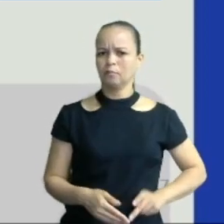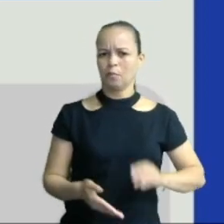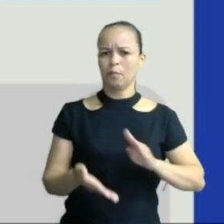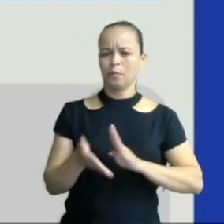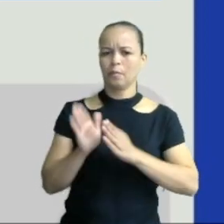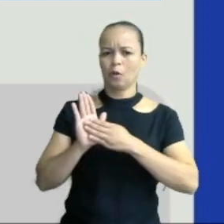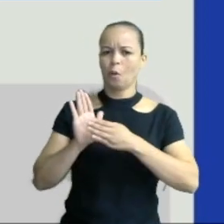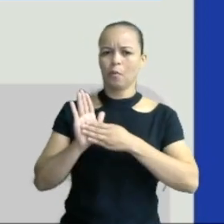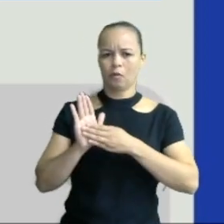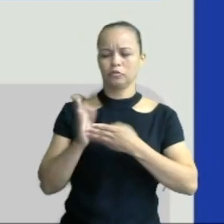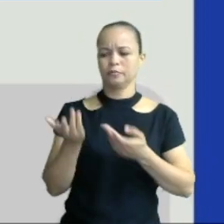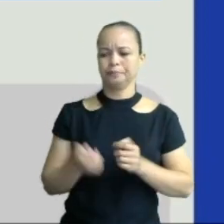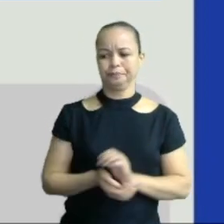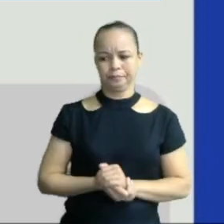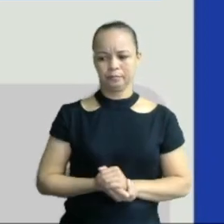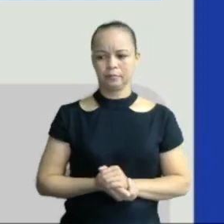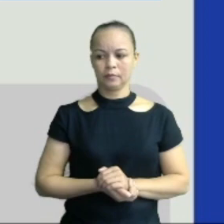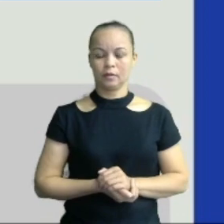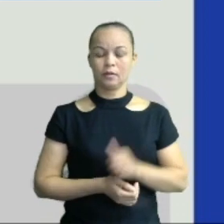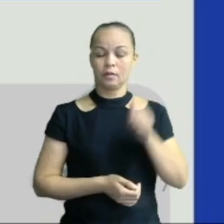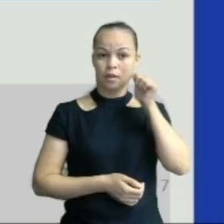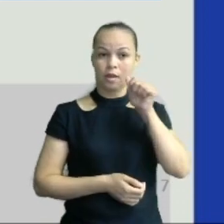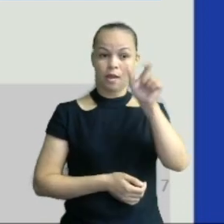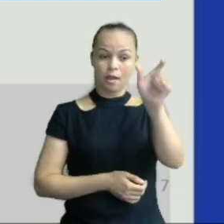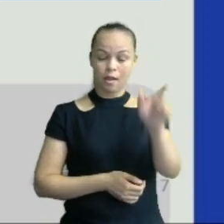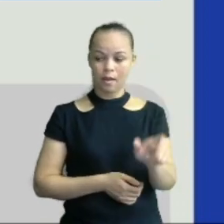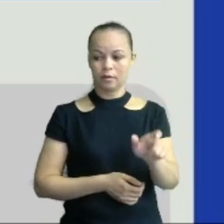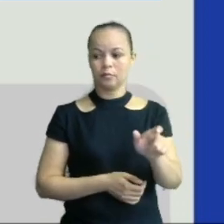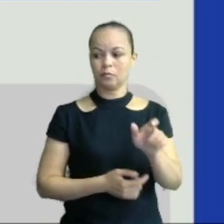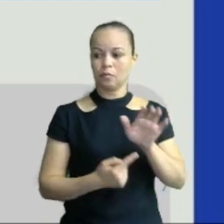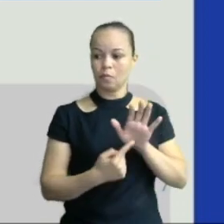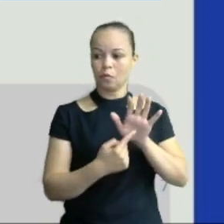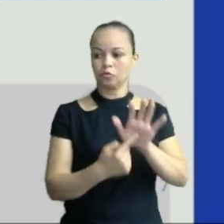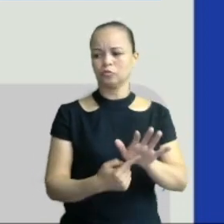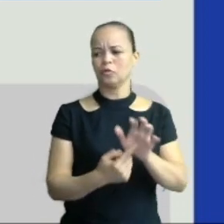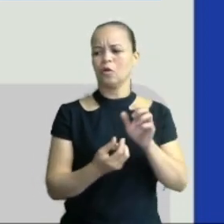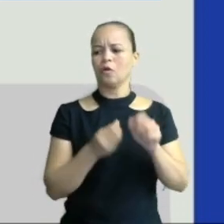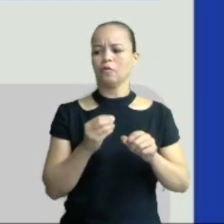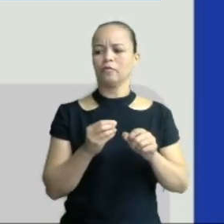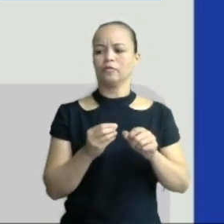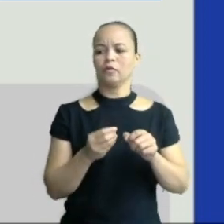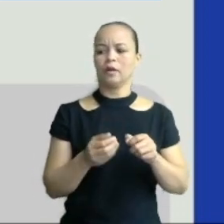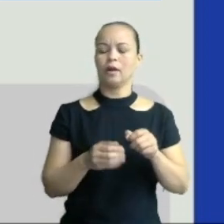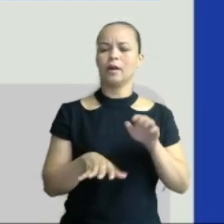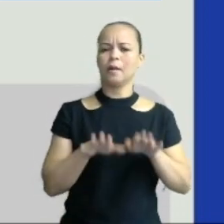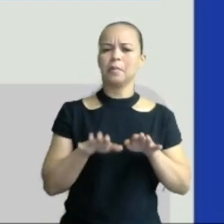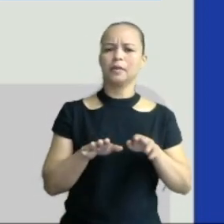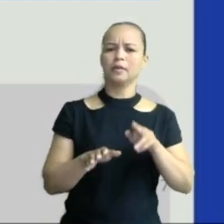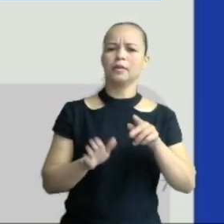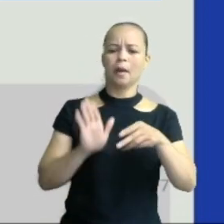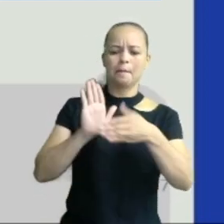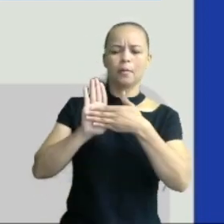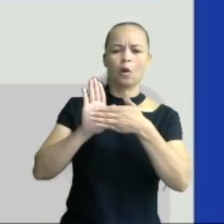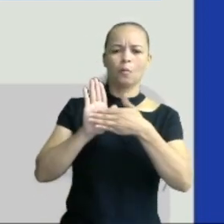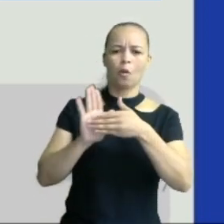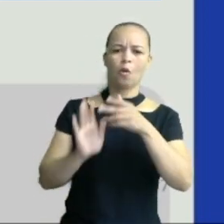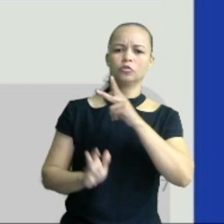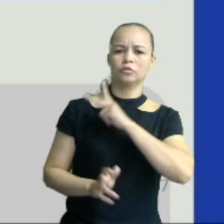Observe aqui. Ela se mostrou favorável, está exigindo um A, correto? A.